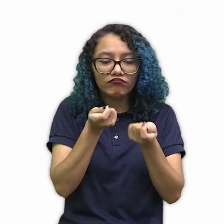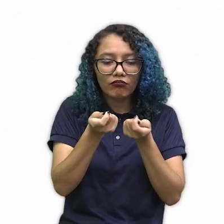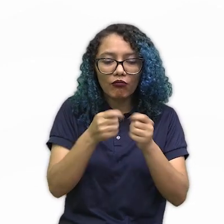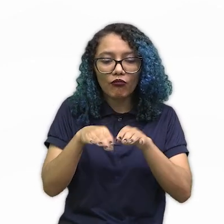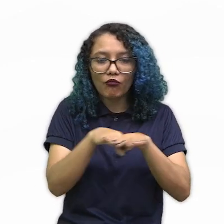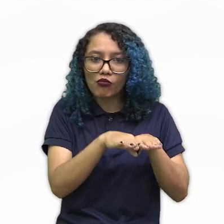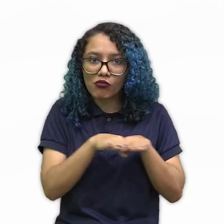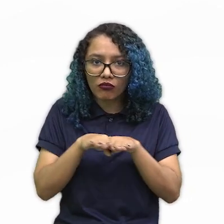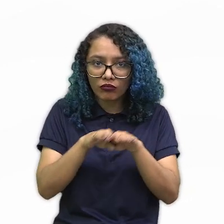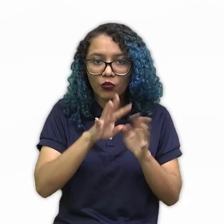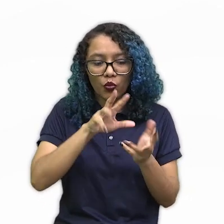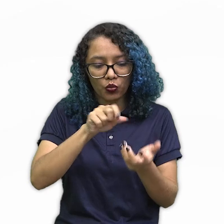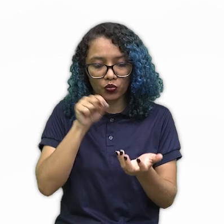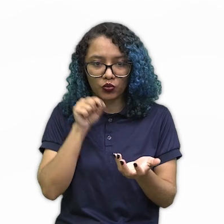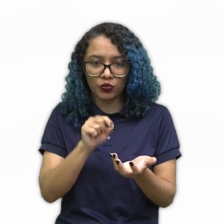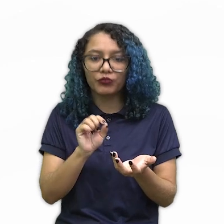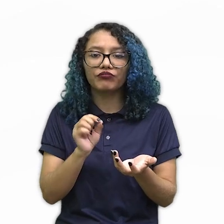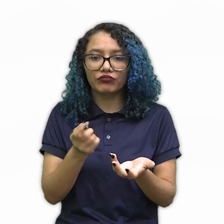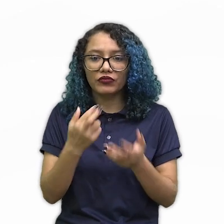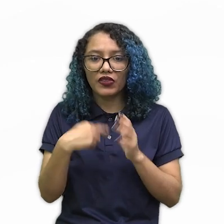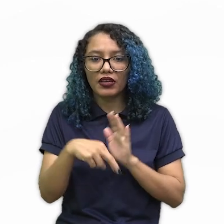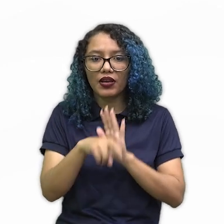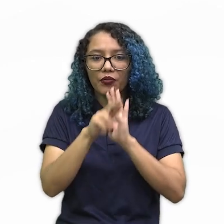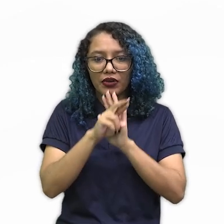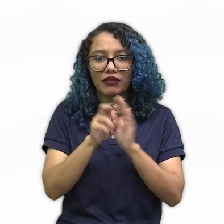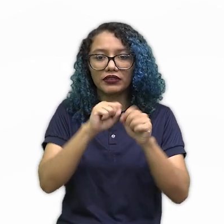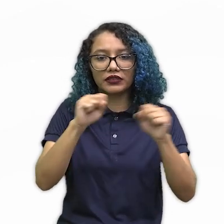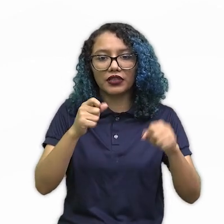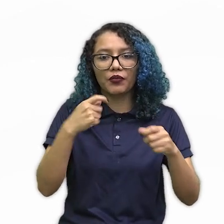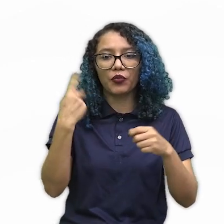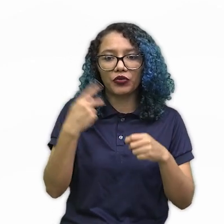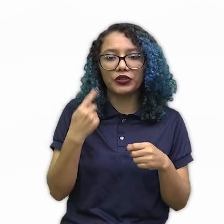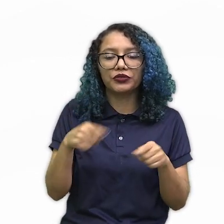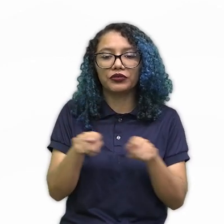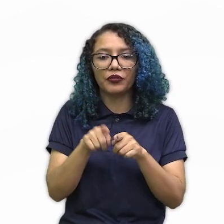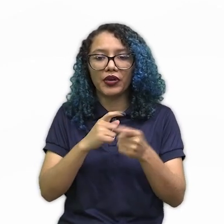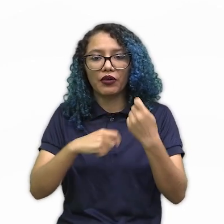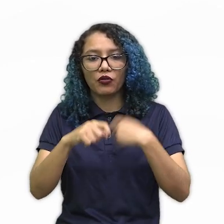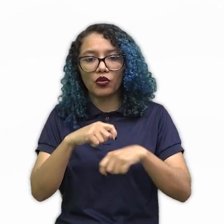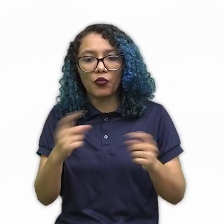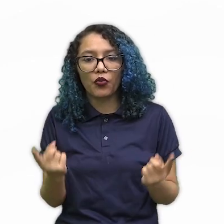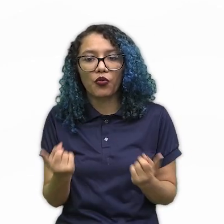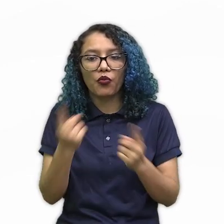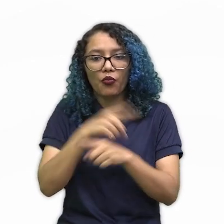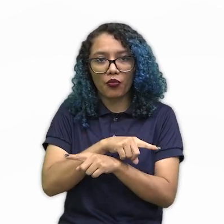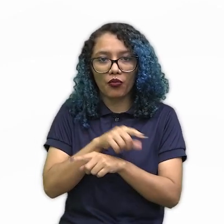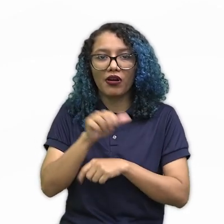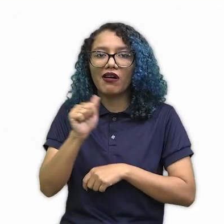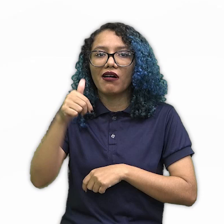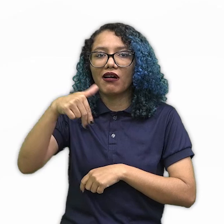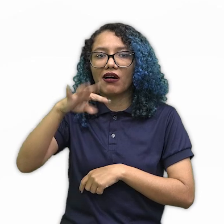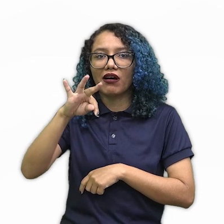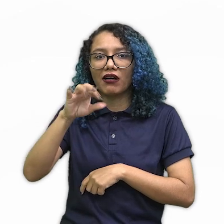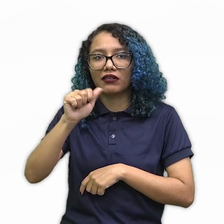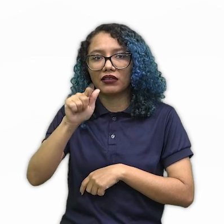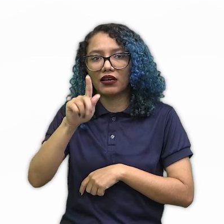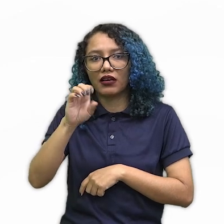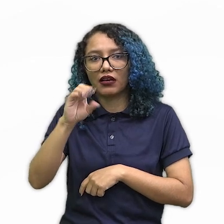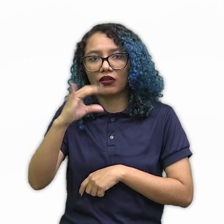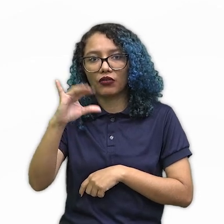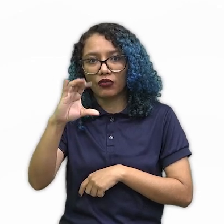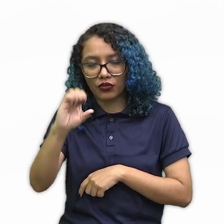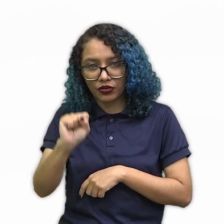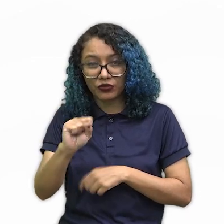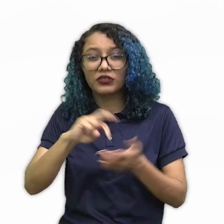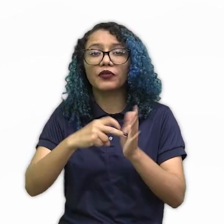espaço mundial. Eles representavam ali sistemas políticos e econômicos antagônicos. Professor, o que é antagônico? Contrário, tá?